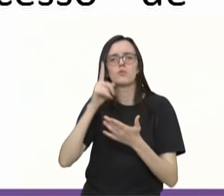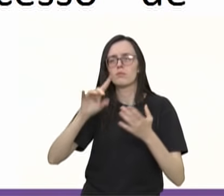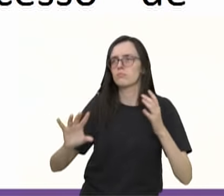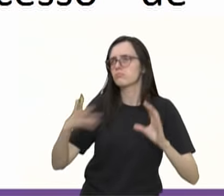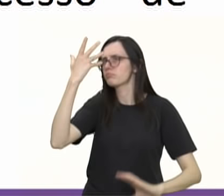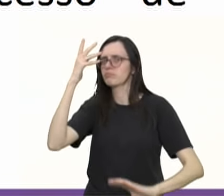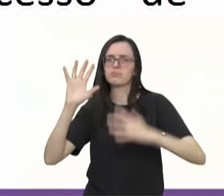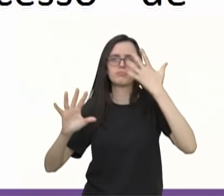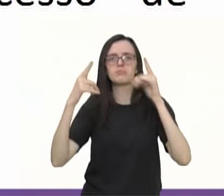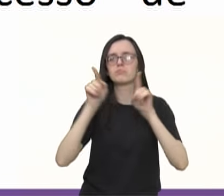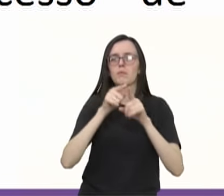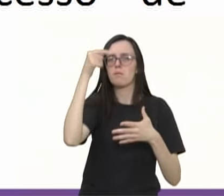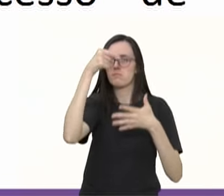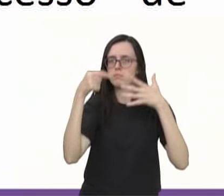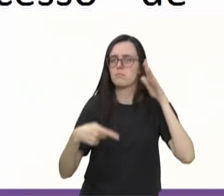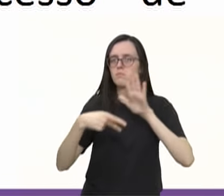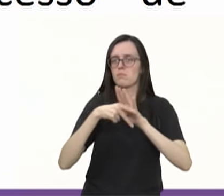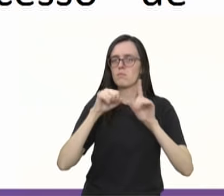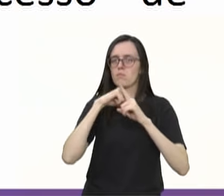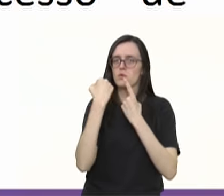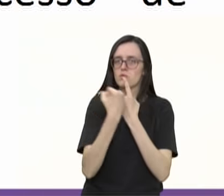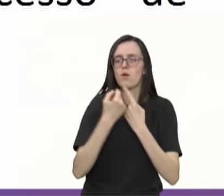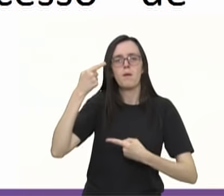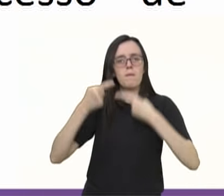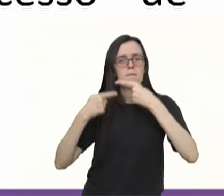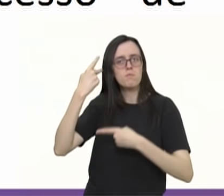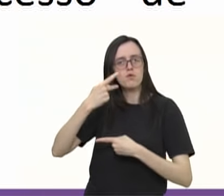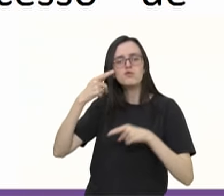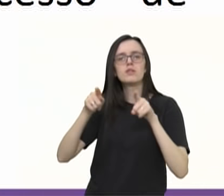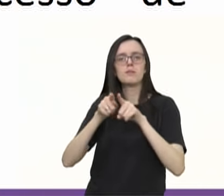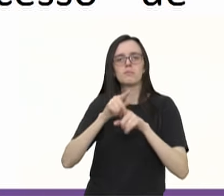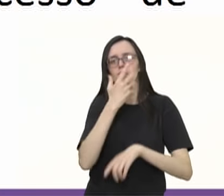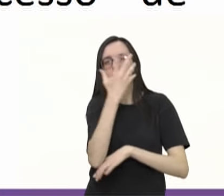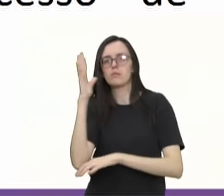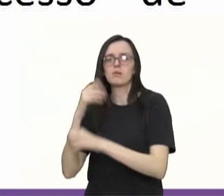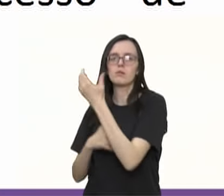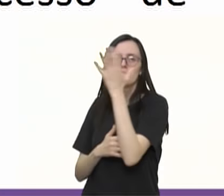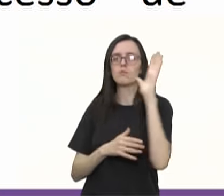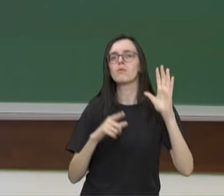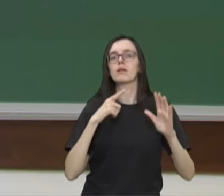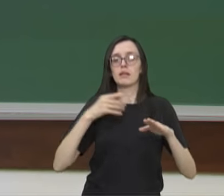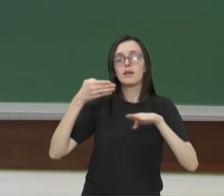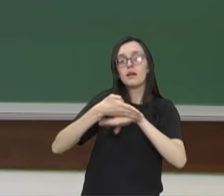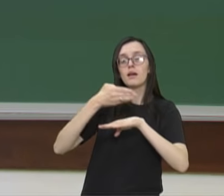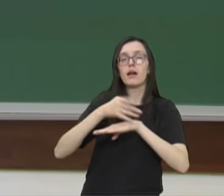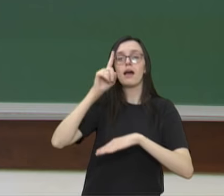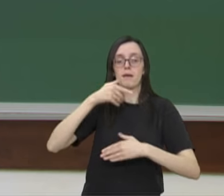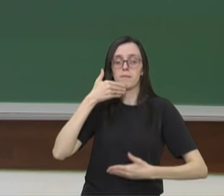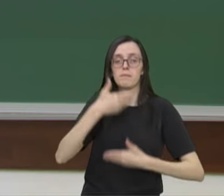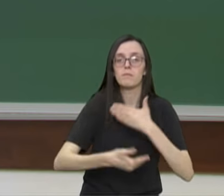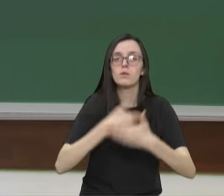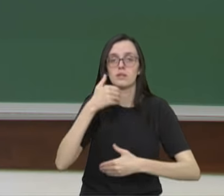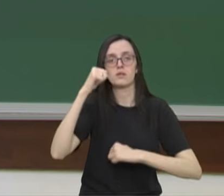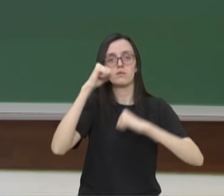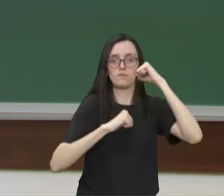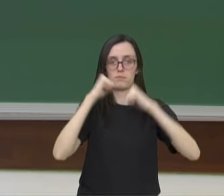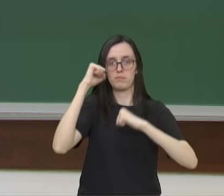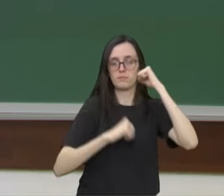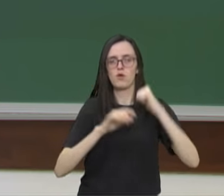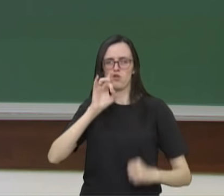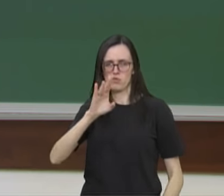que os aspectos sociais políticos e ambientais que vão interferir em todo esse processo de industrialização